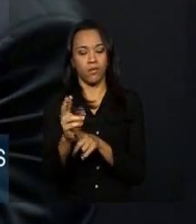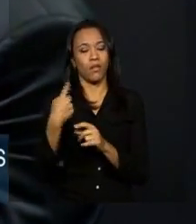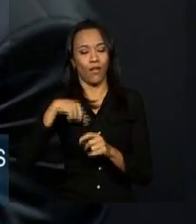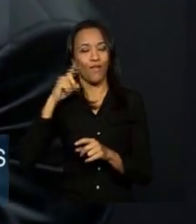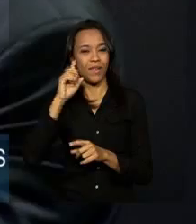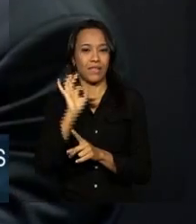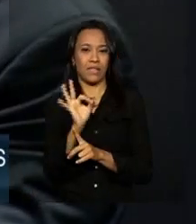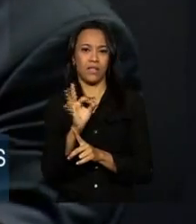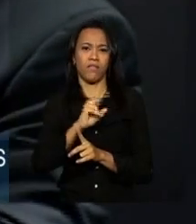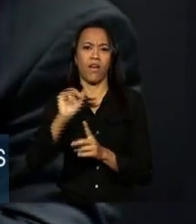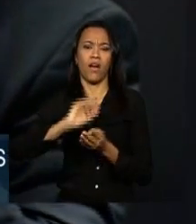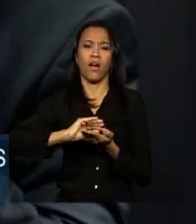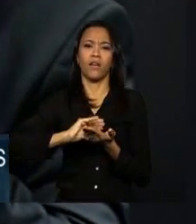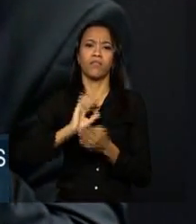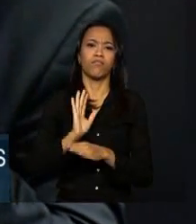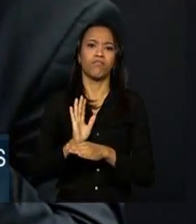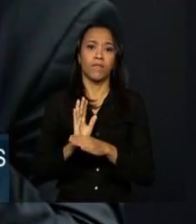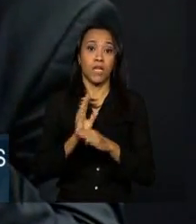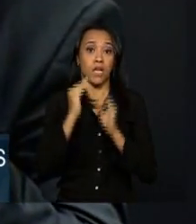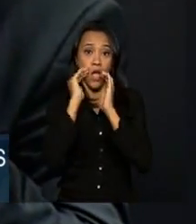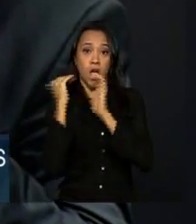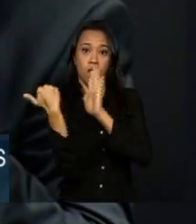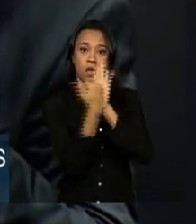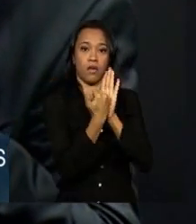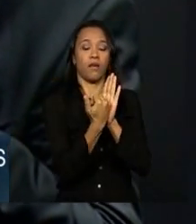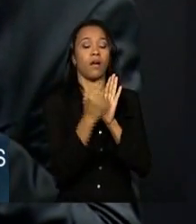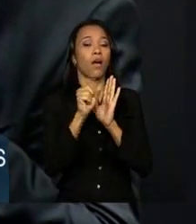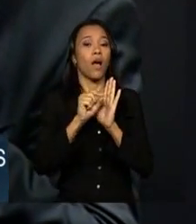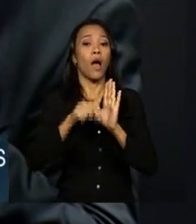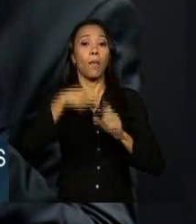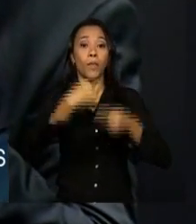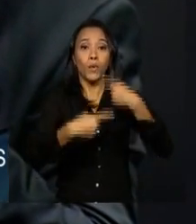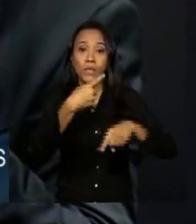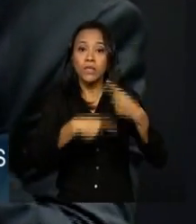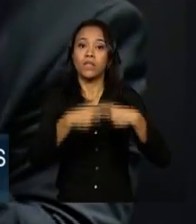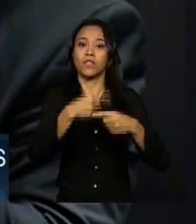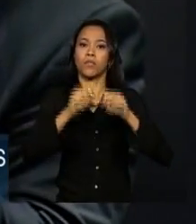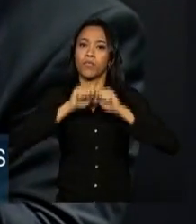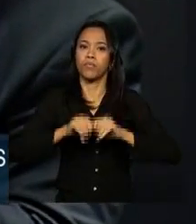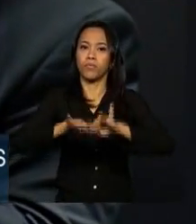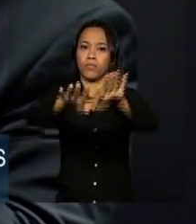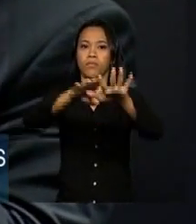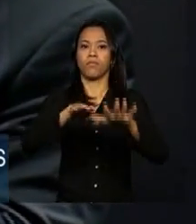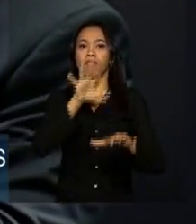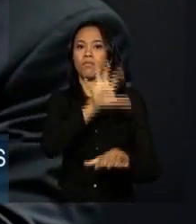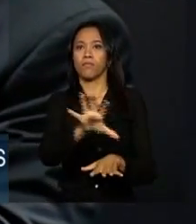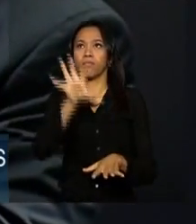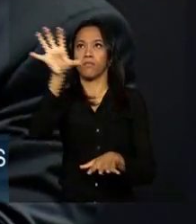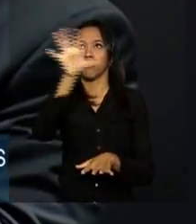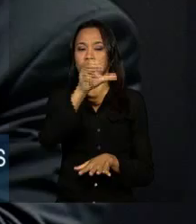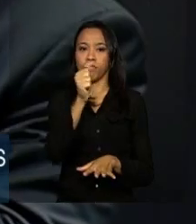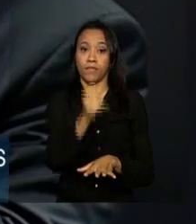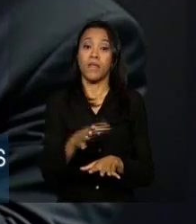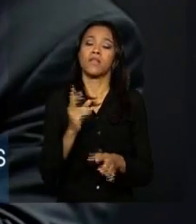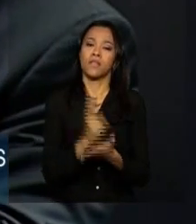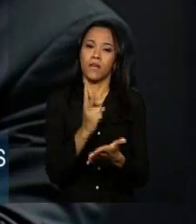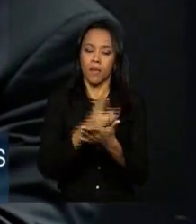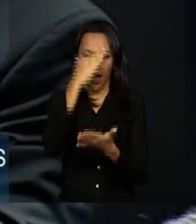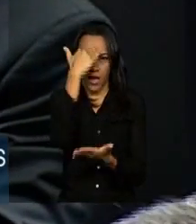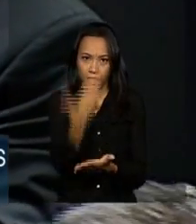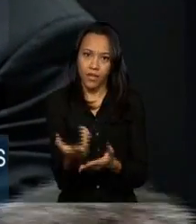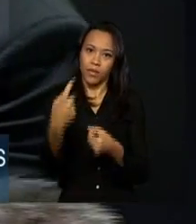estar aí atendendo a os princípios da política nacional de desenvolvimento Regional eu agradeço aqui sempre a parceria com as